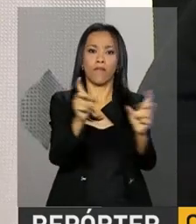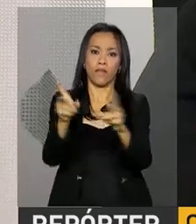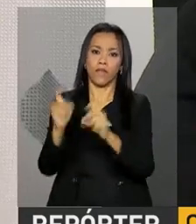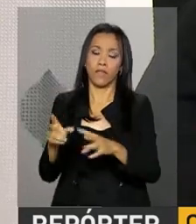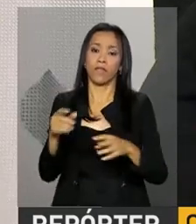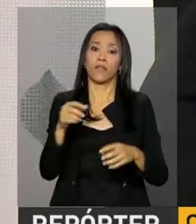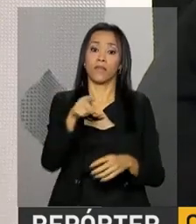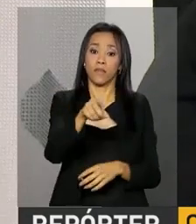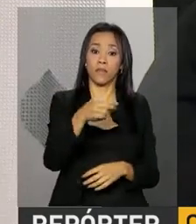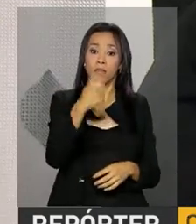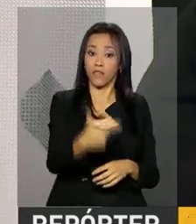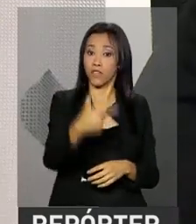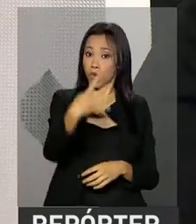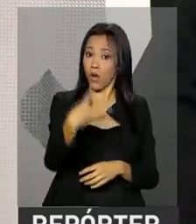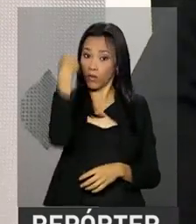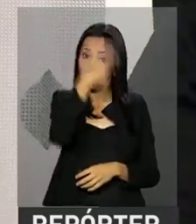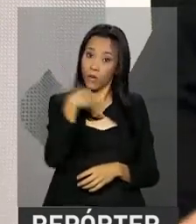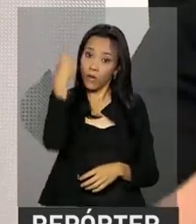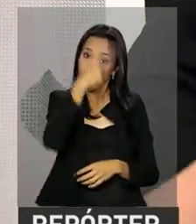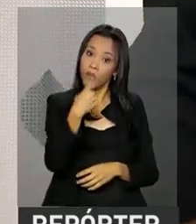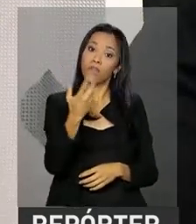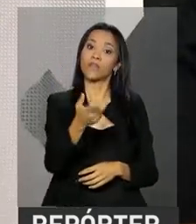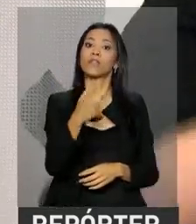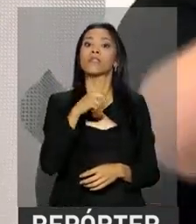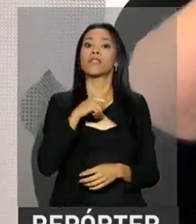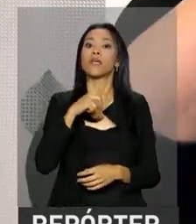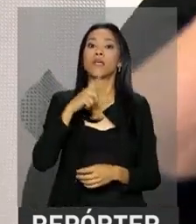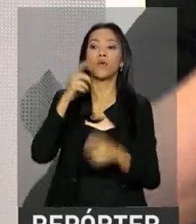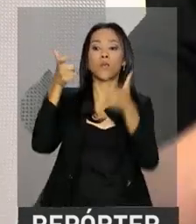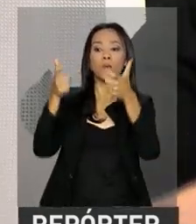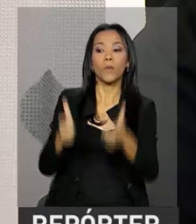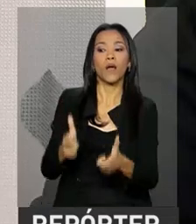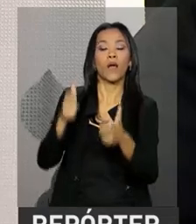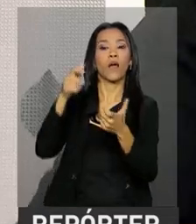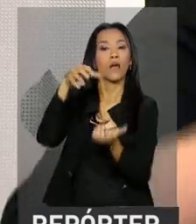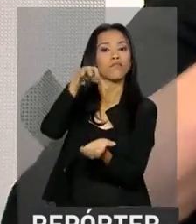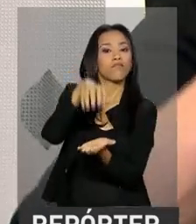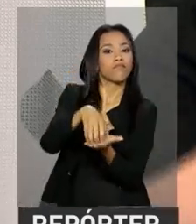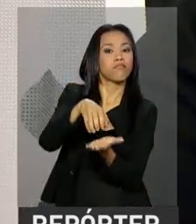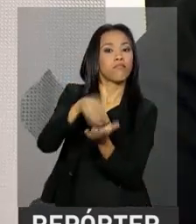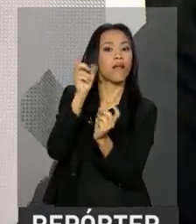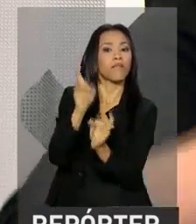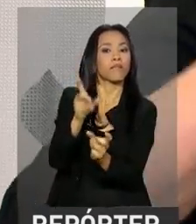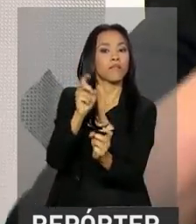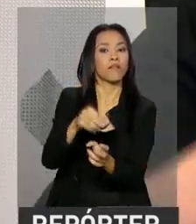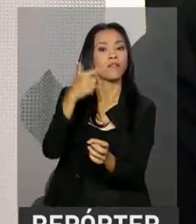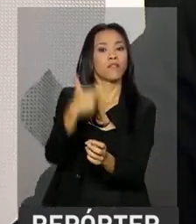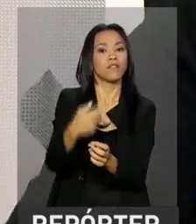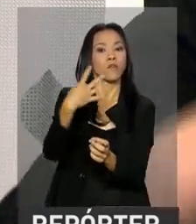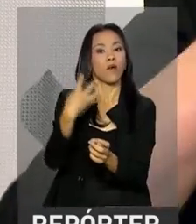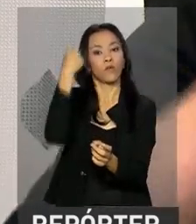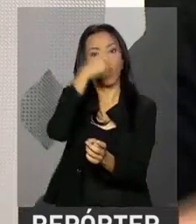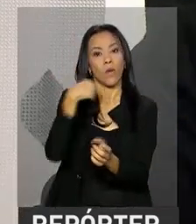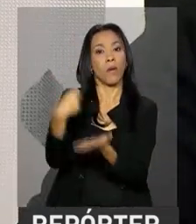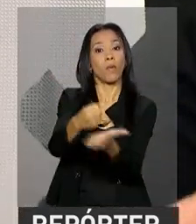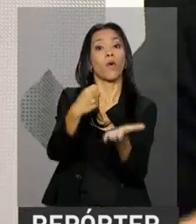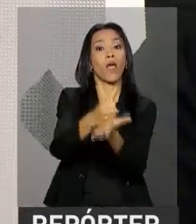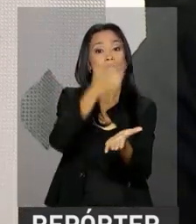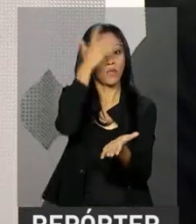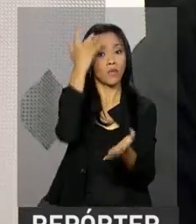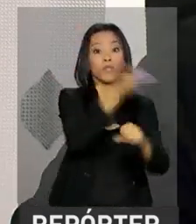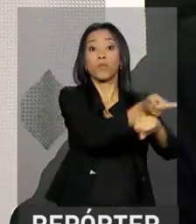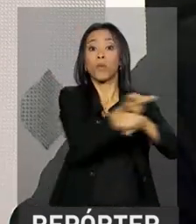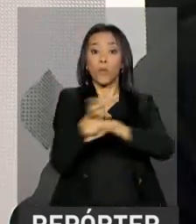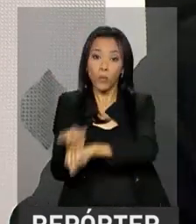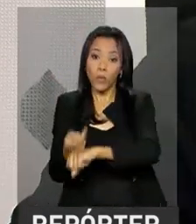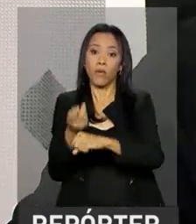24 horas disponível à população, deixa um serviço 24 horas de apoio às pessoas que vão fazer